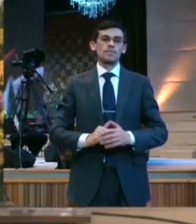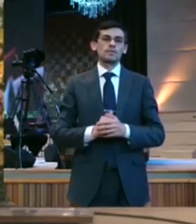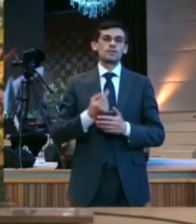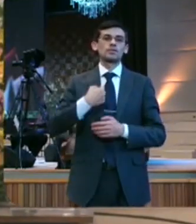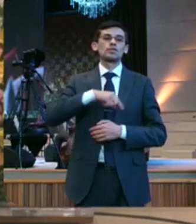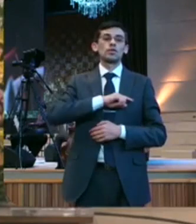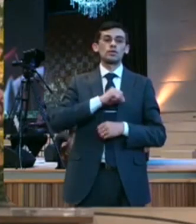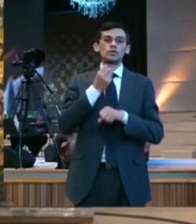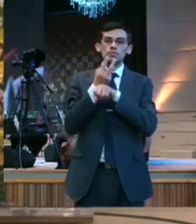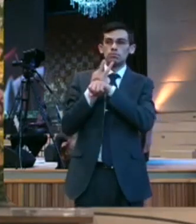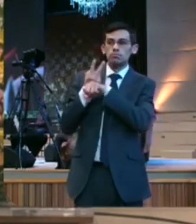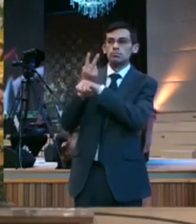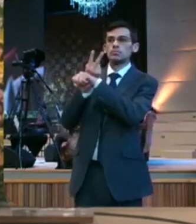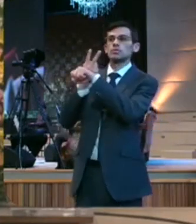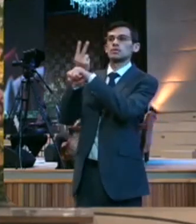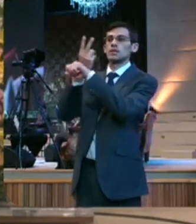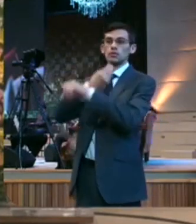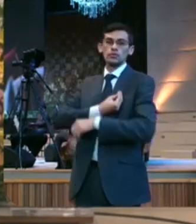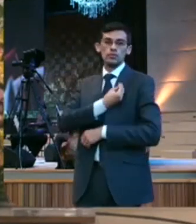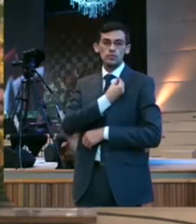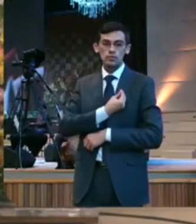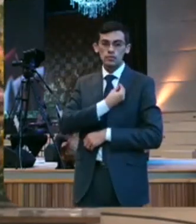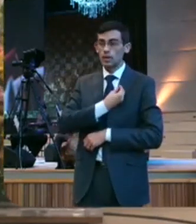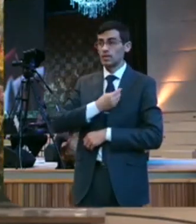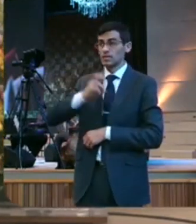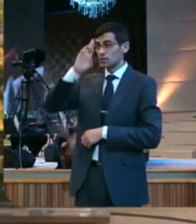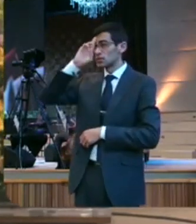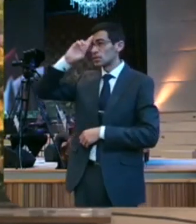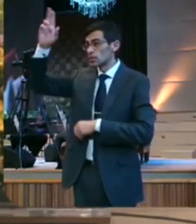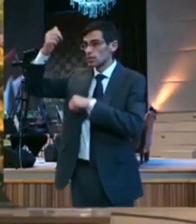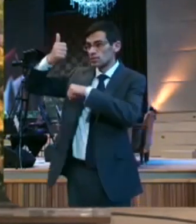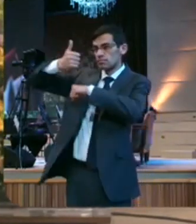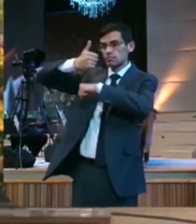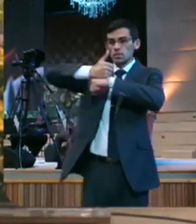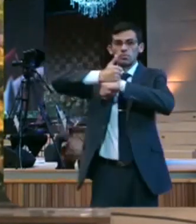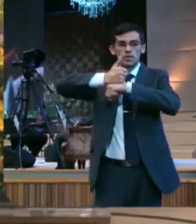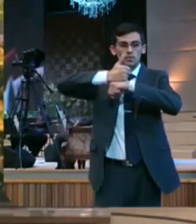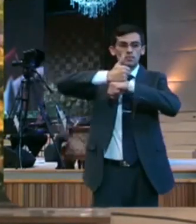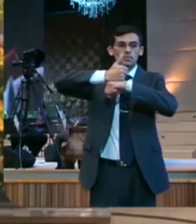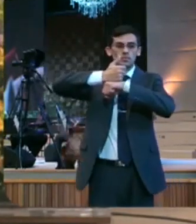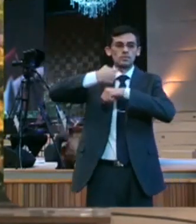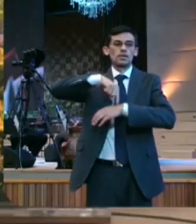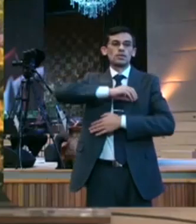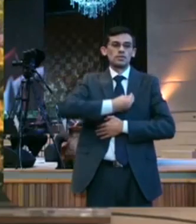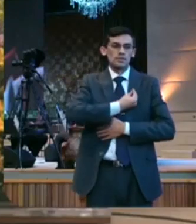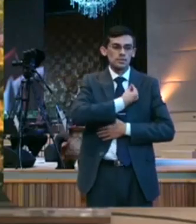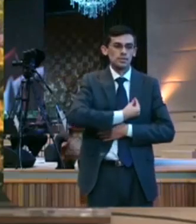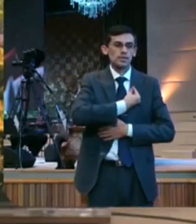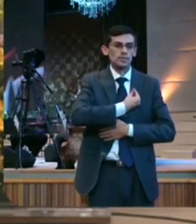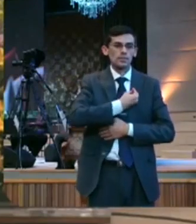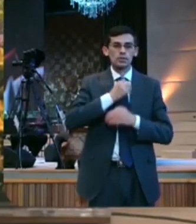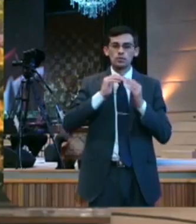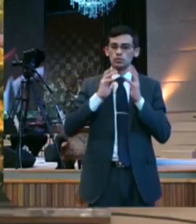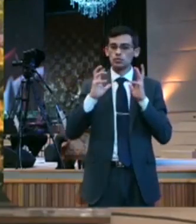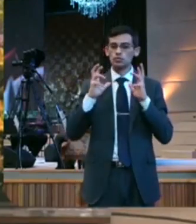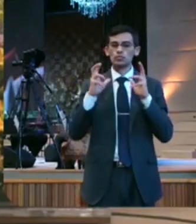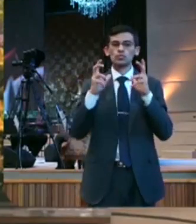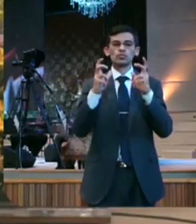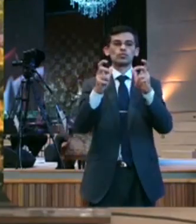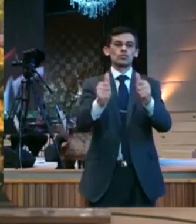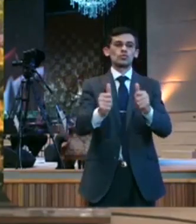a gente está buscando viver o Senhor em primeiro lugar em todas as áreas da nossa vida,